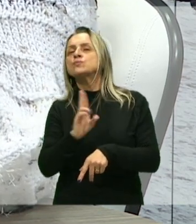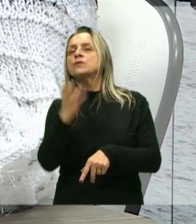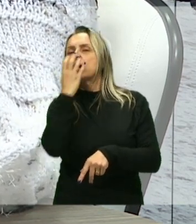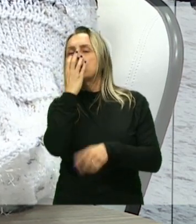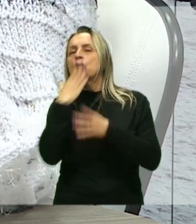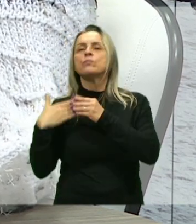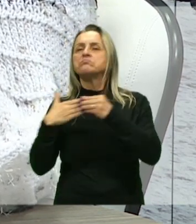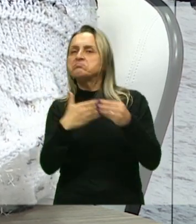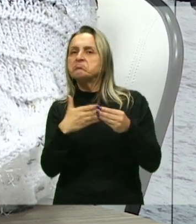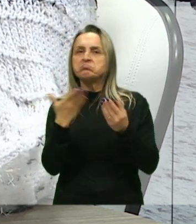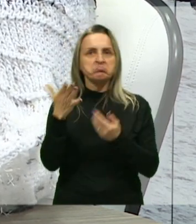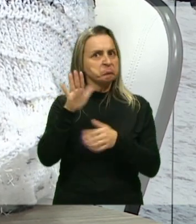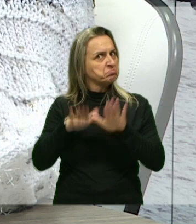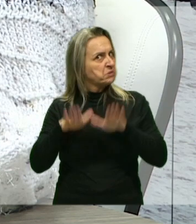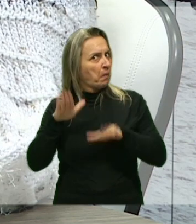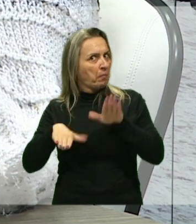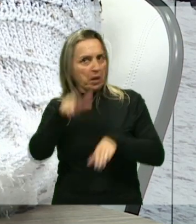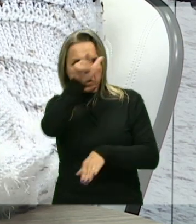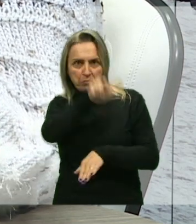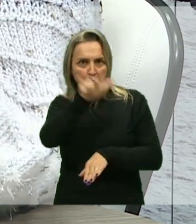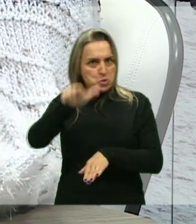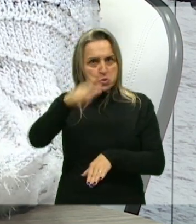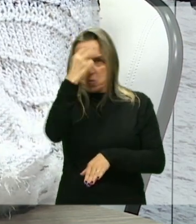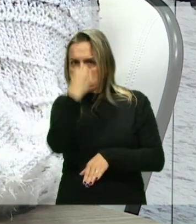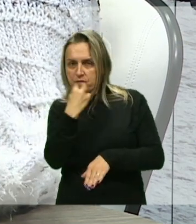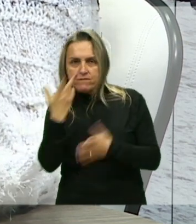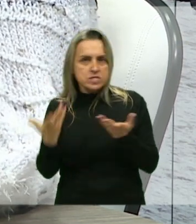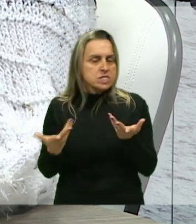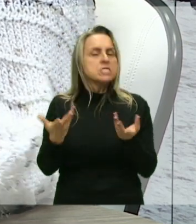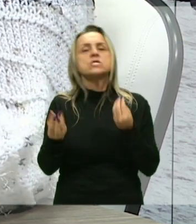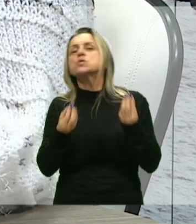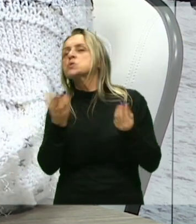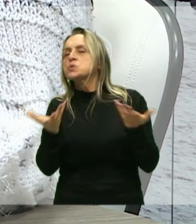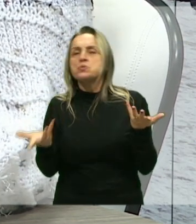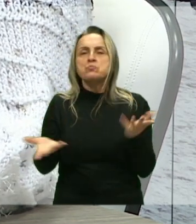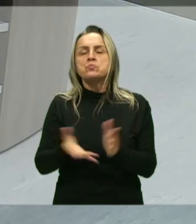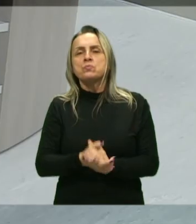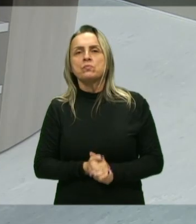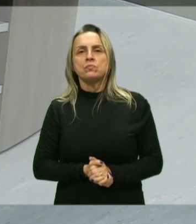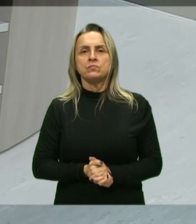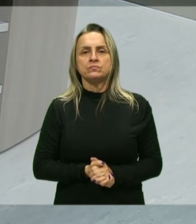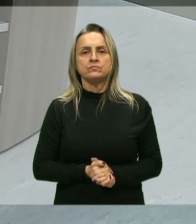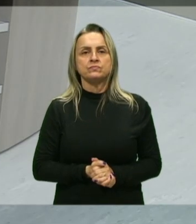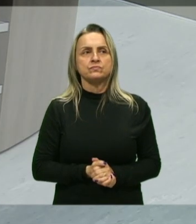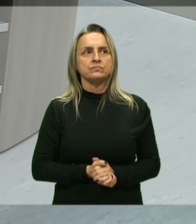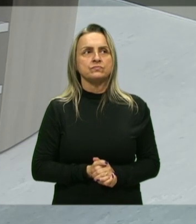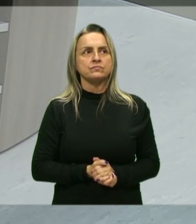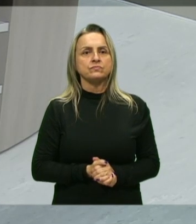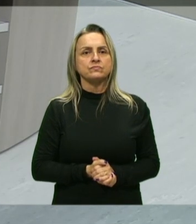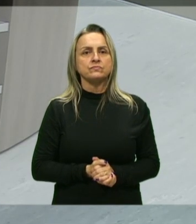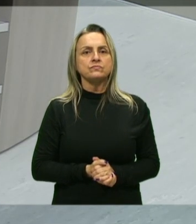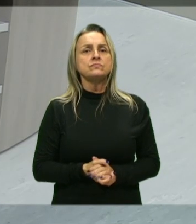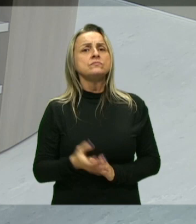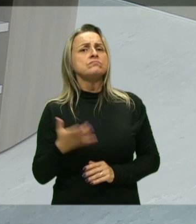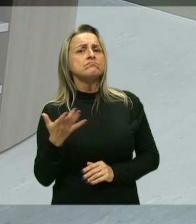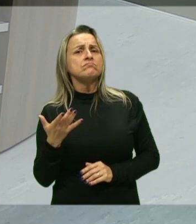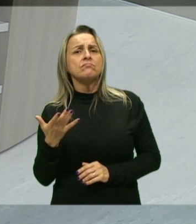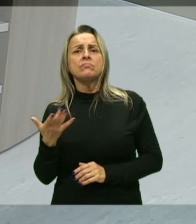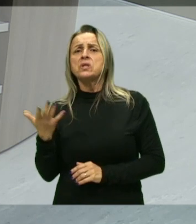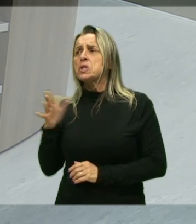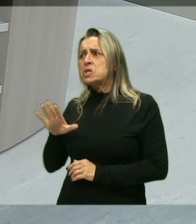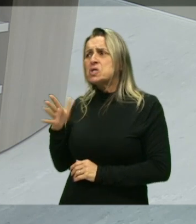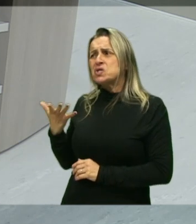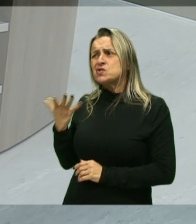de deficiente visual para deficiente visual? Existe uma média? Assim, geralmente a gente coloca umas 3 a